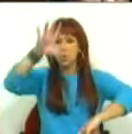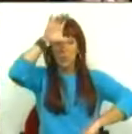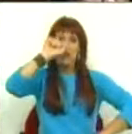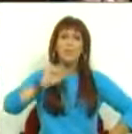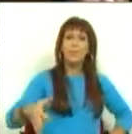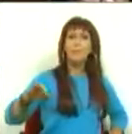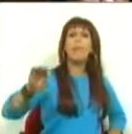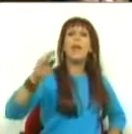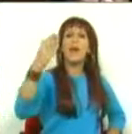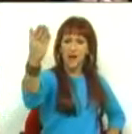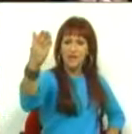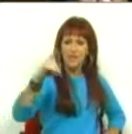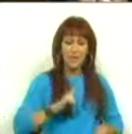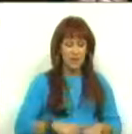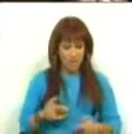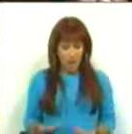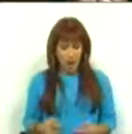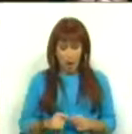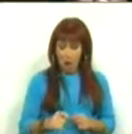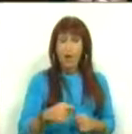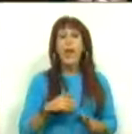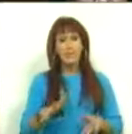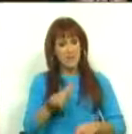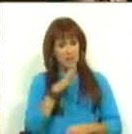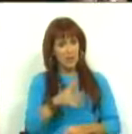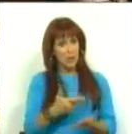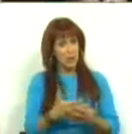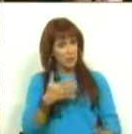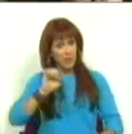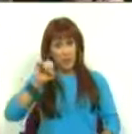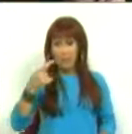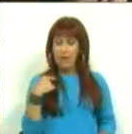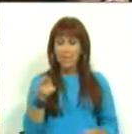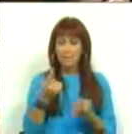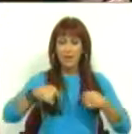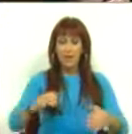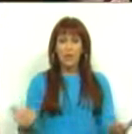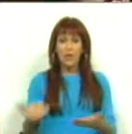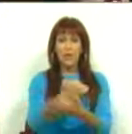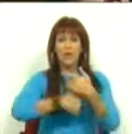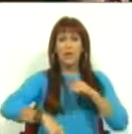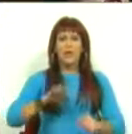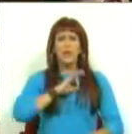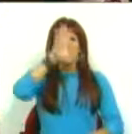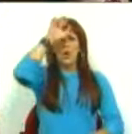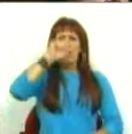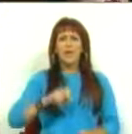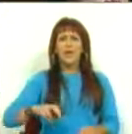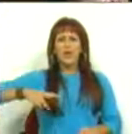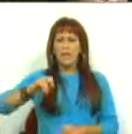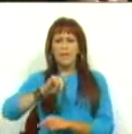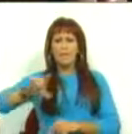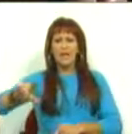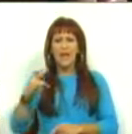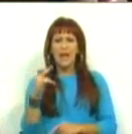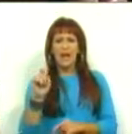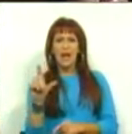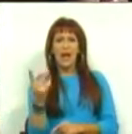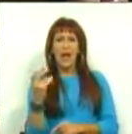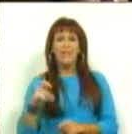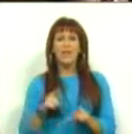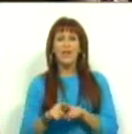Governo PS. Já nesta legislatura, convém salientar, na primeira audição do Sr. Ministro Miguel Relvas na Comissão para a Ética, Cidadania